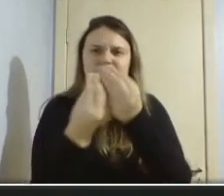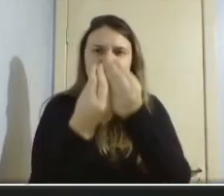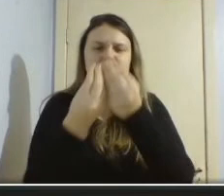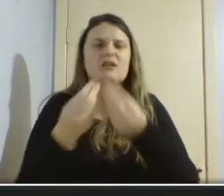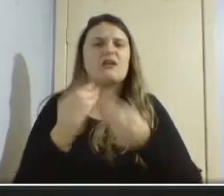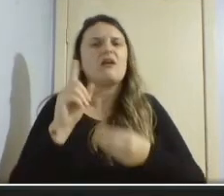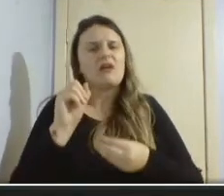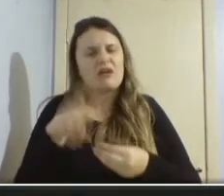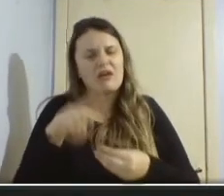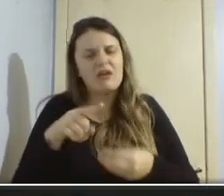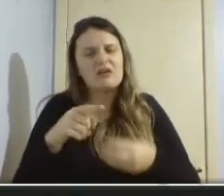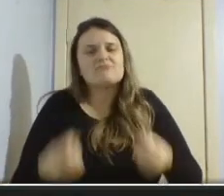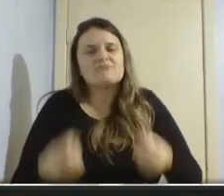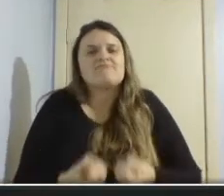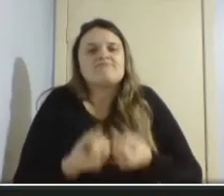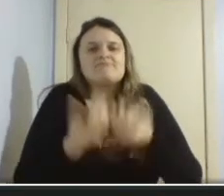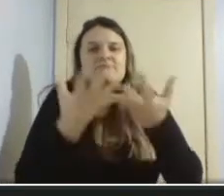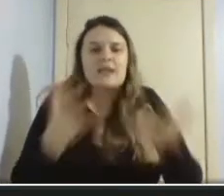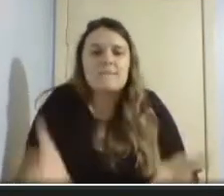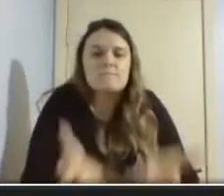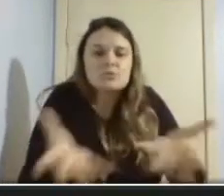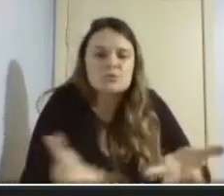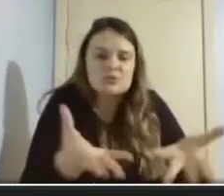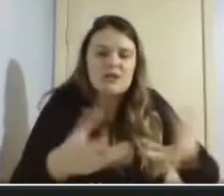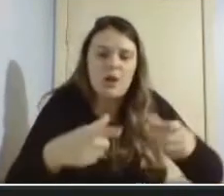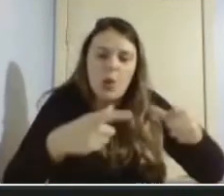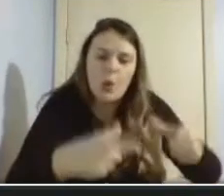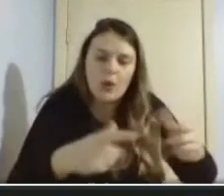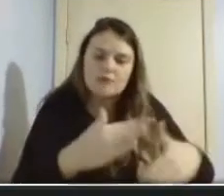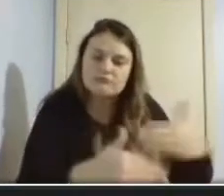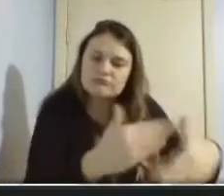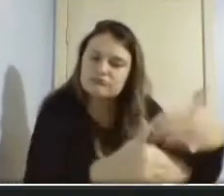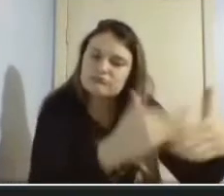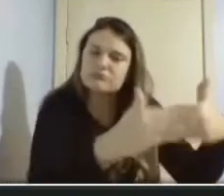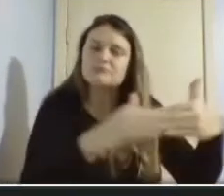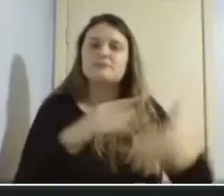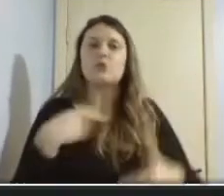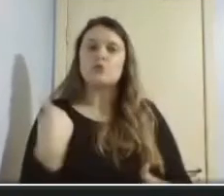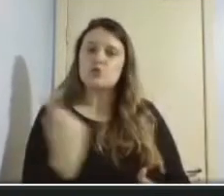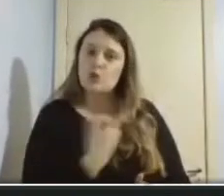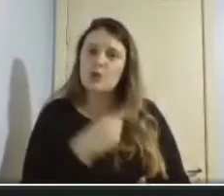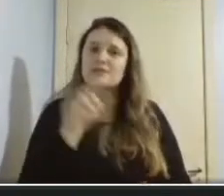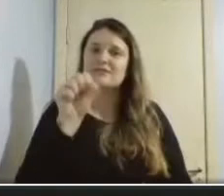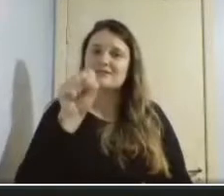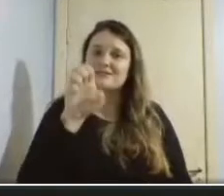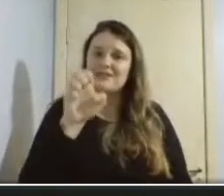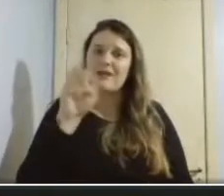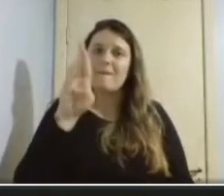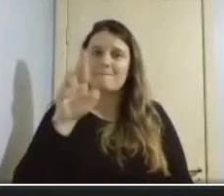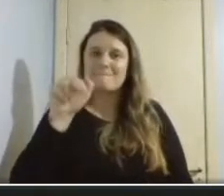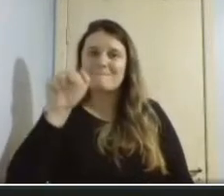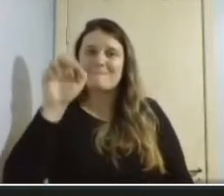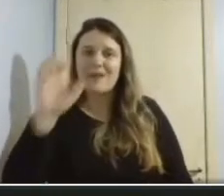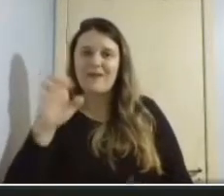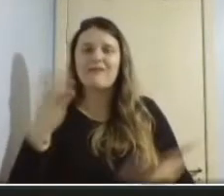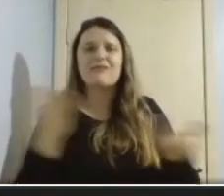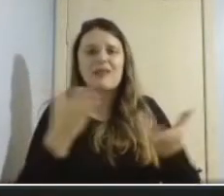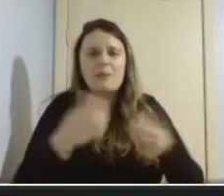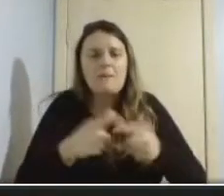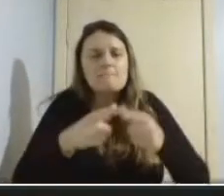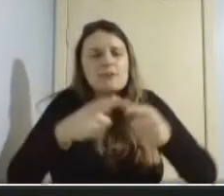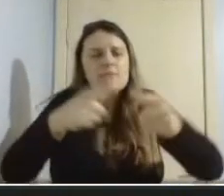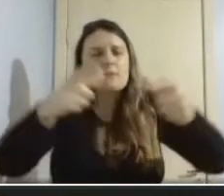determinada região. Nós, pelo SEBRAE, queremos expandir o contexto de ecossistema de inovação,